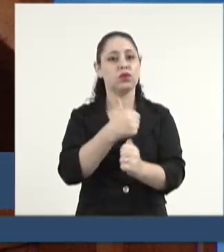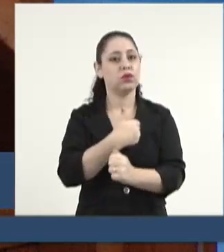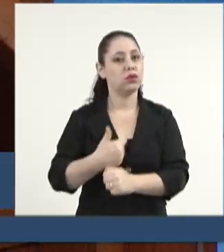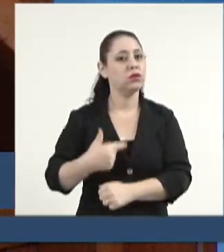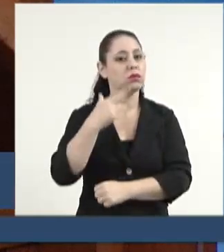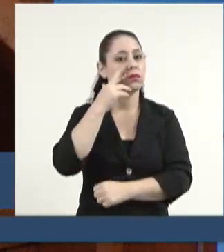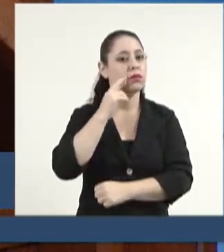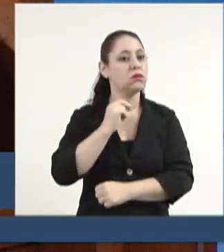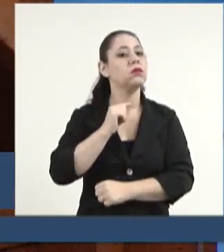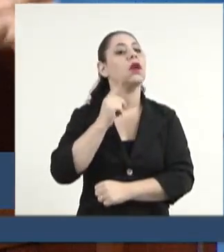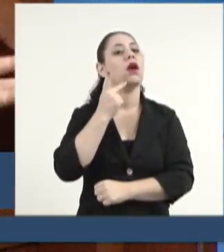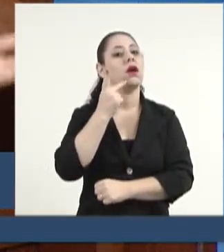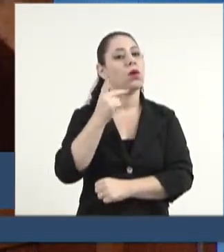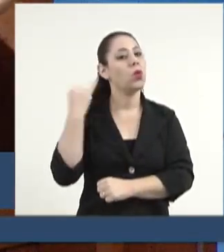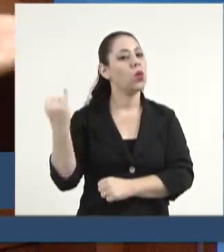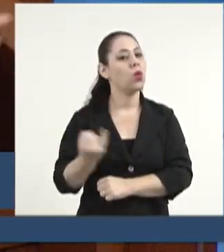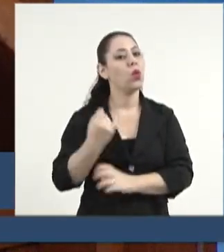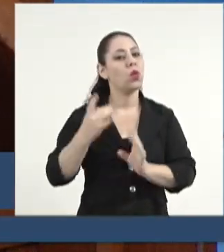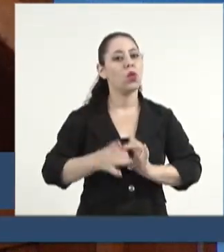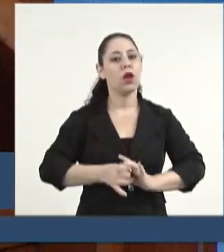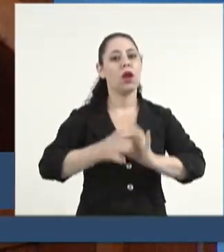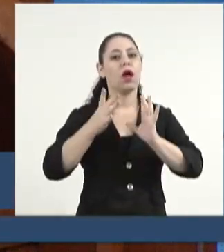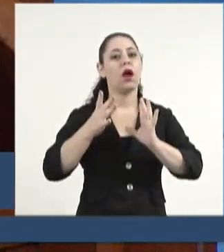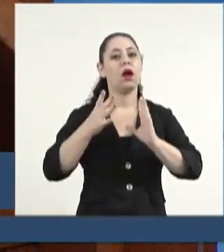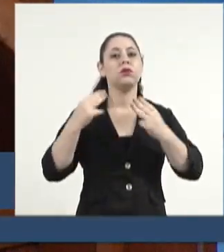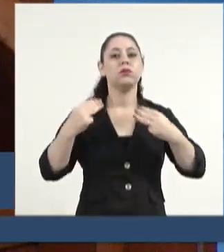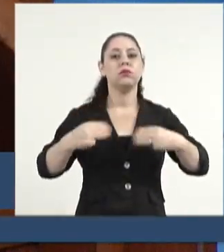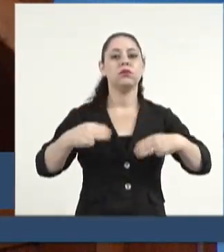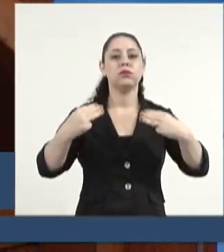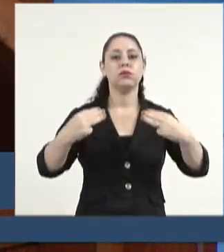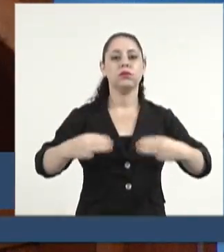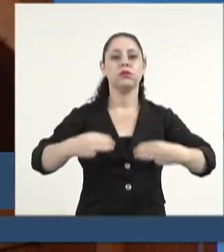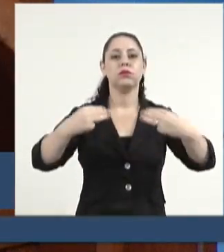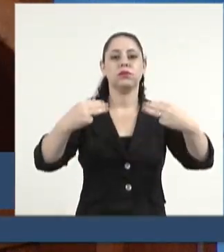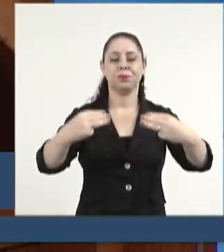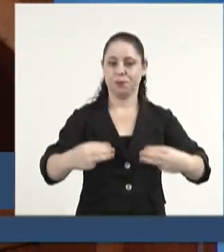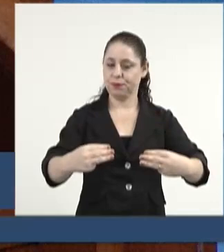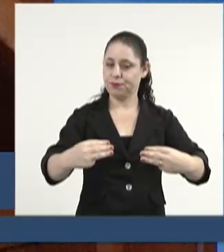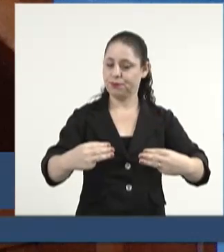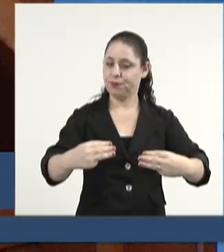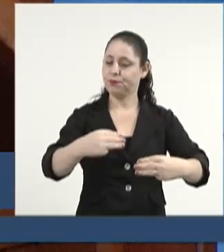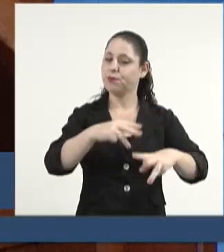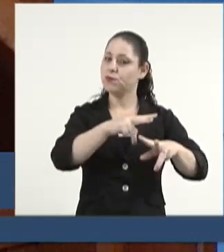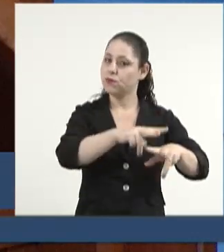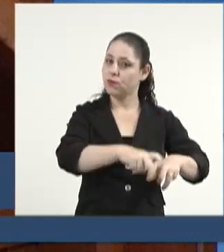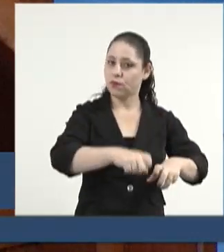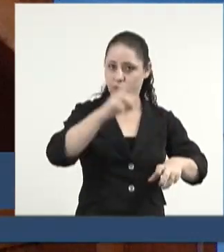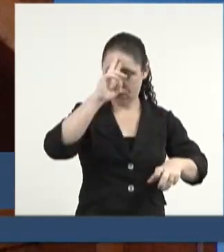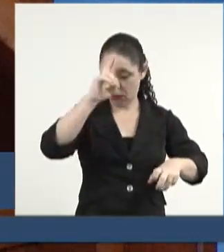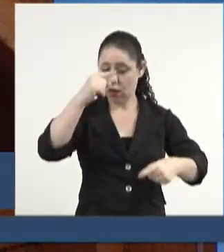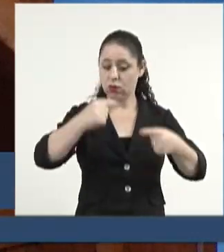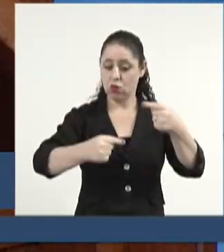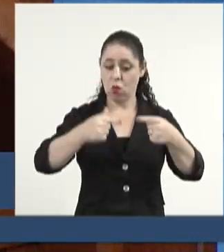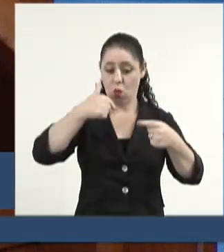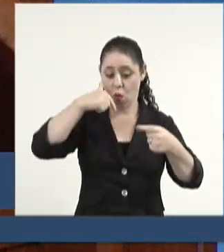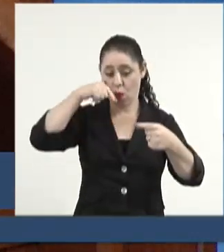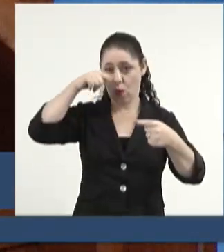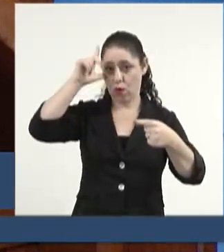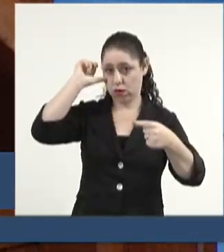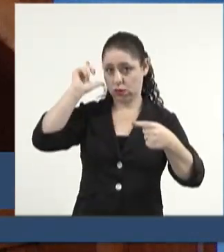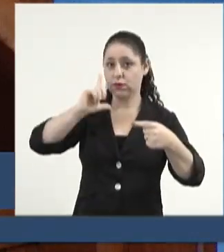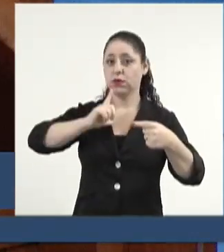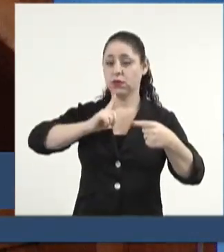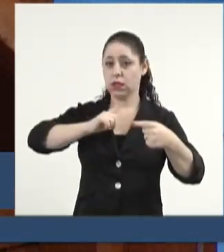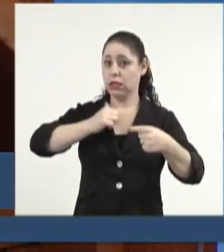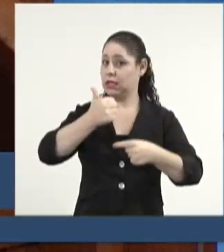dizer, com o aval, né, do ministro da Agricultura, né, essa discussão foi feita ontem, e nós